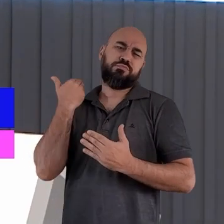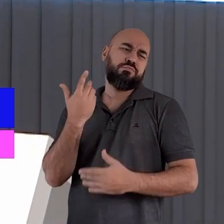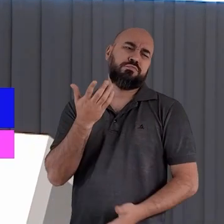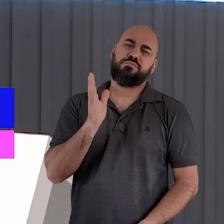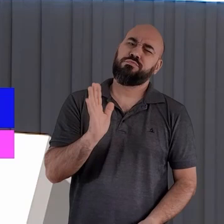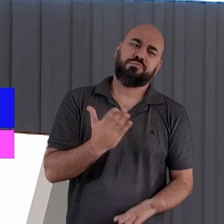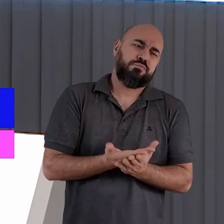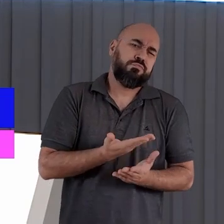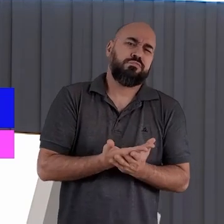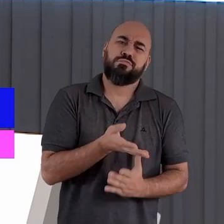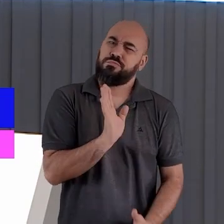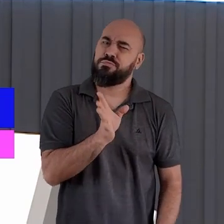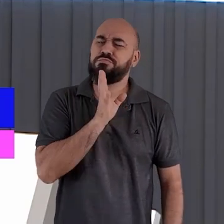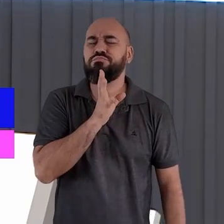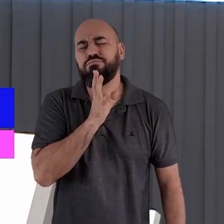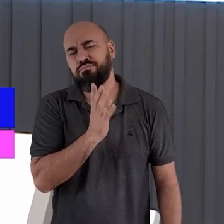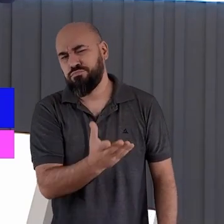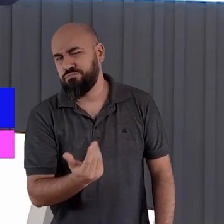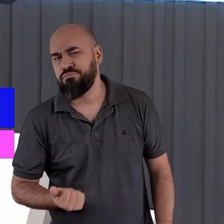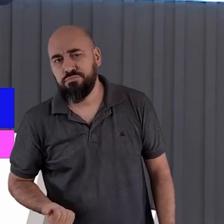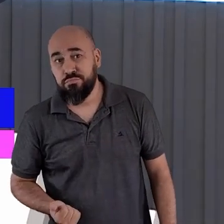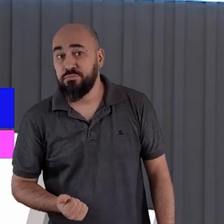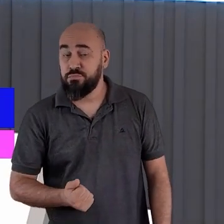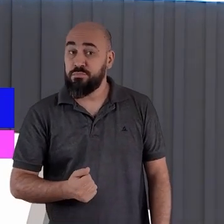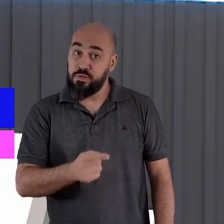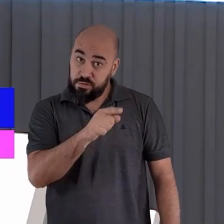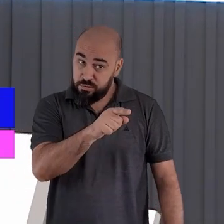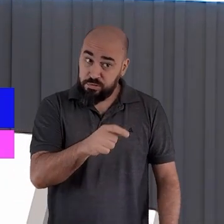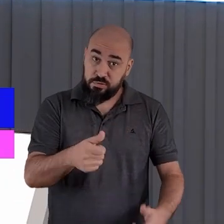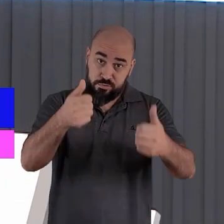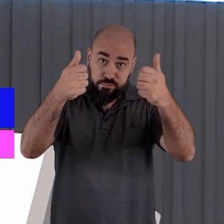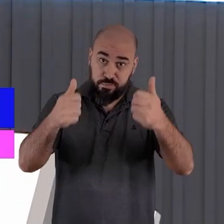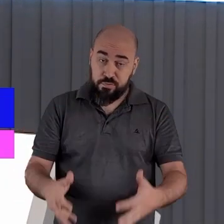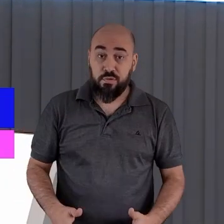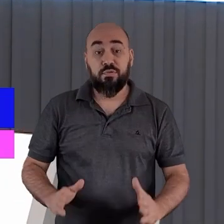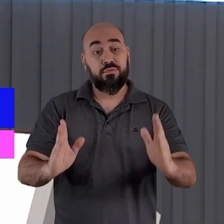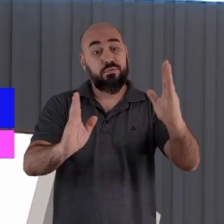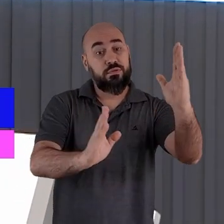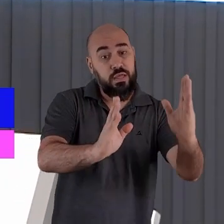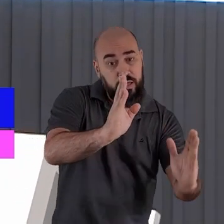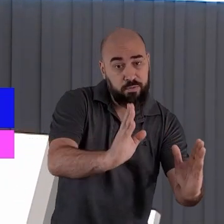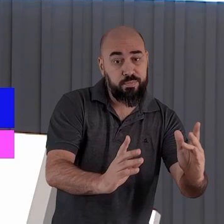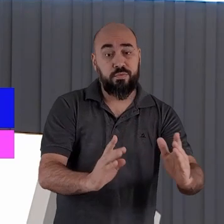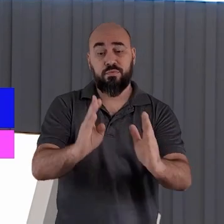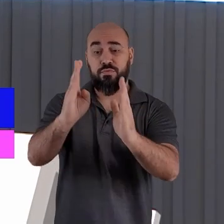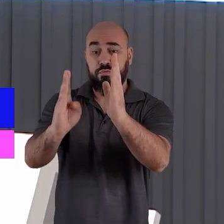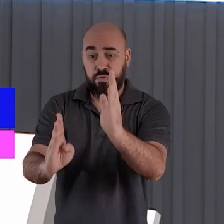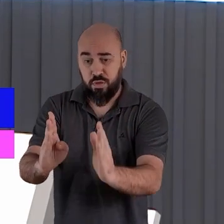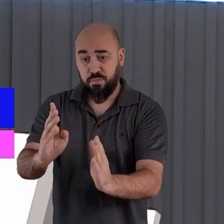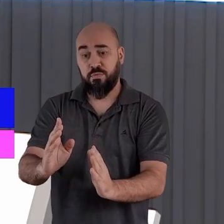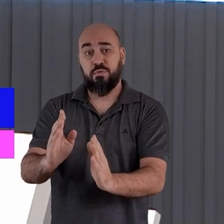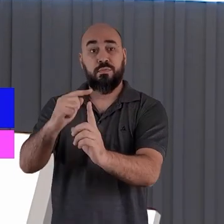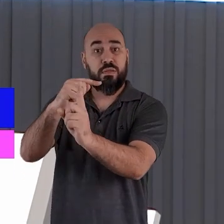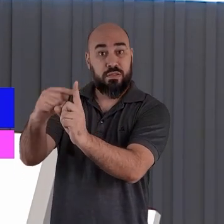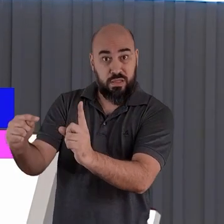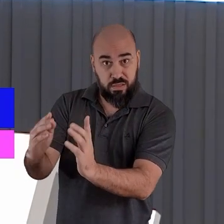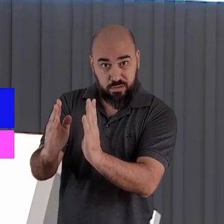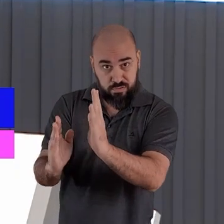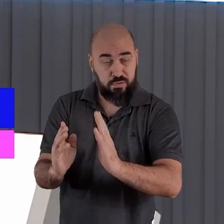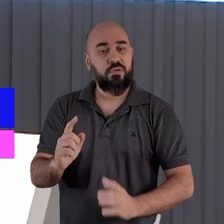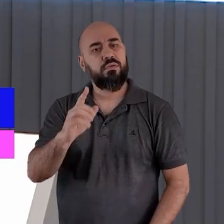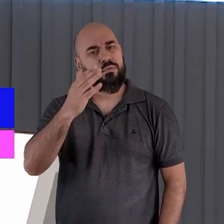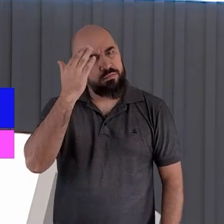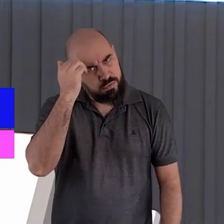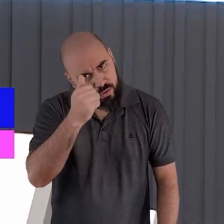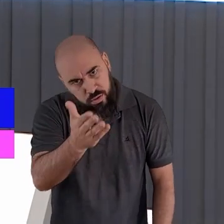outras formas, com outras apresentações. A Bíblia já falou de um tempo, 2 tempos e metade de um tempo. A Bíblia já